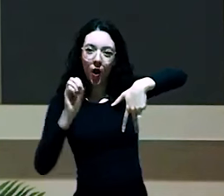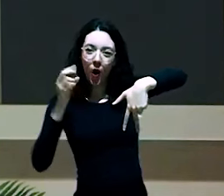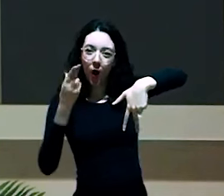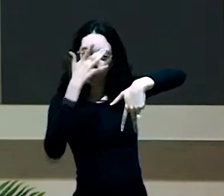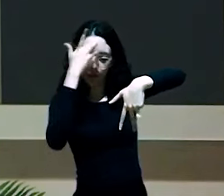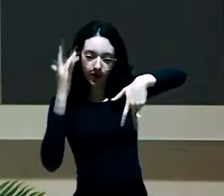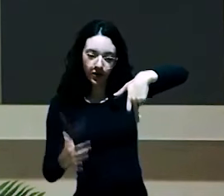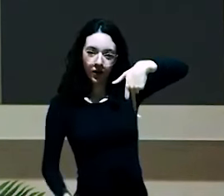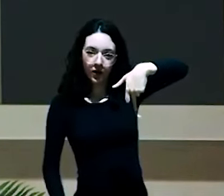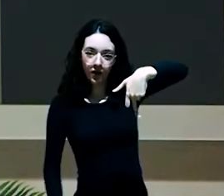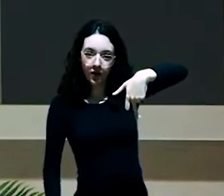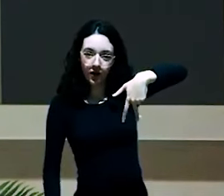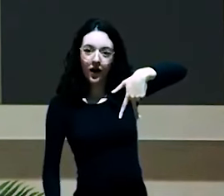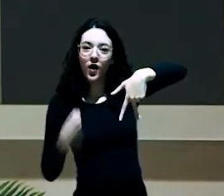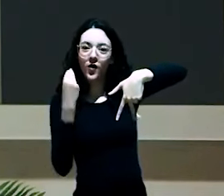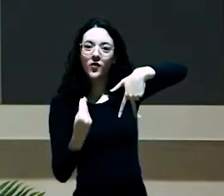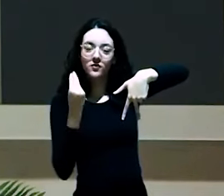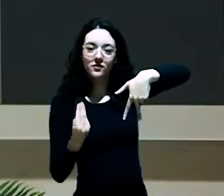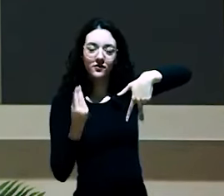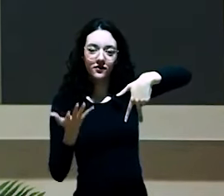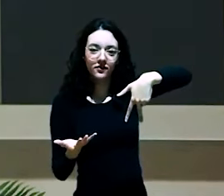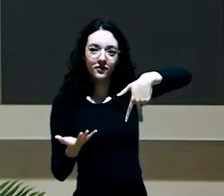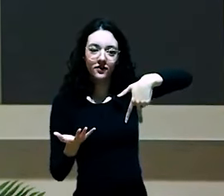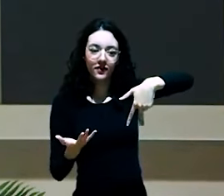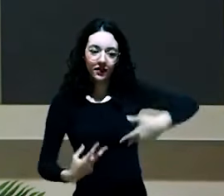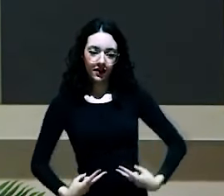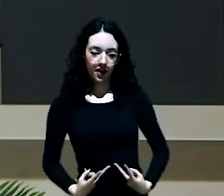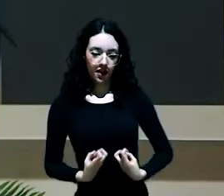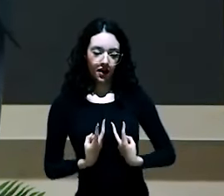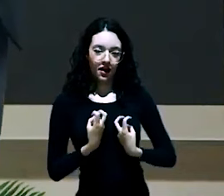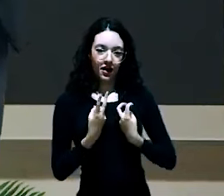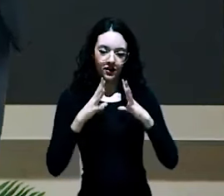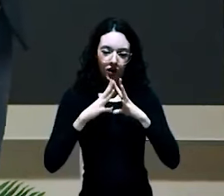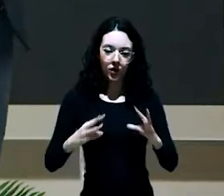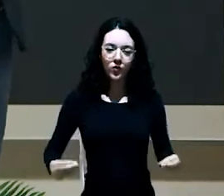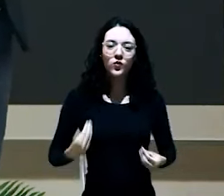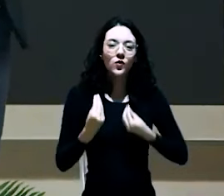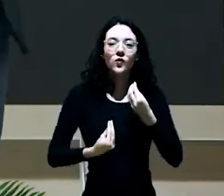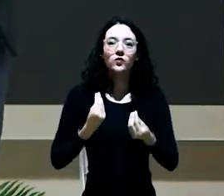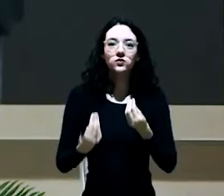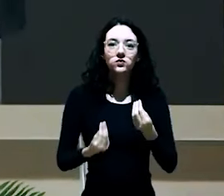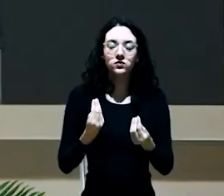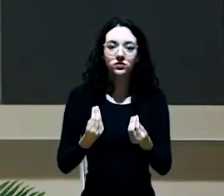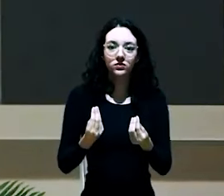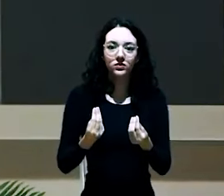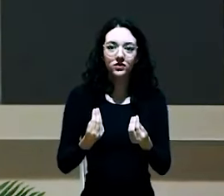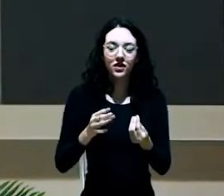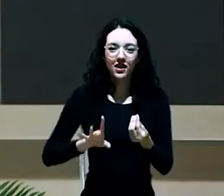como Deus cura um câncer, pero Deus cura o câncer. Eu não sei como Deus faz regenerar órgano,